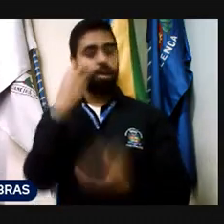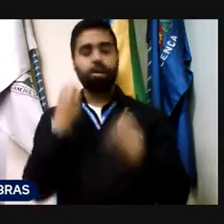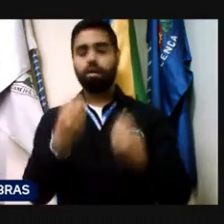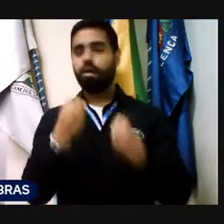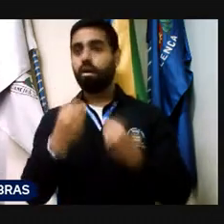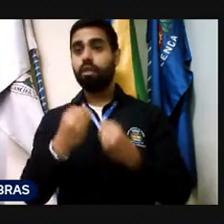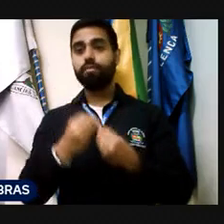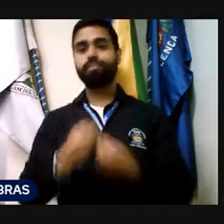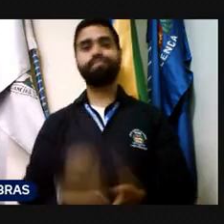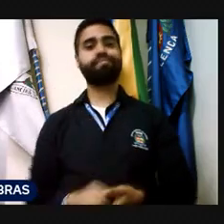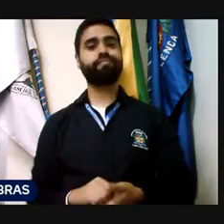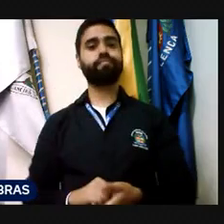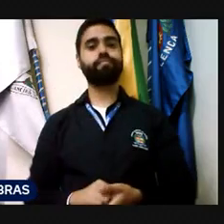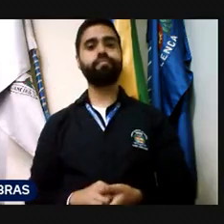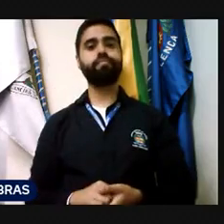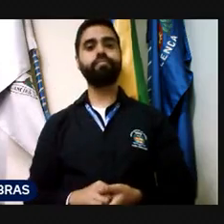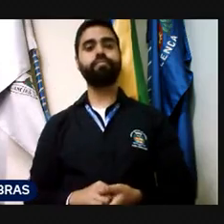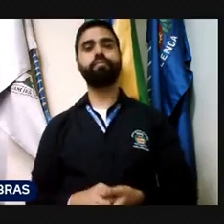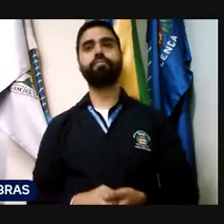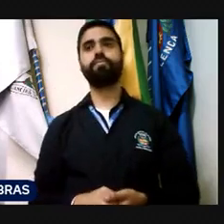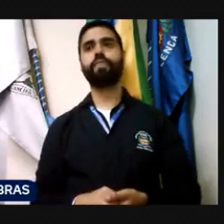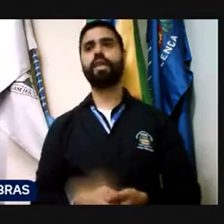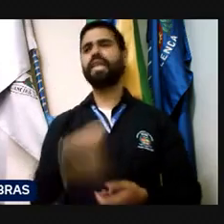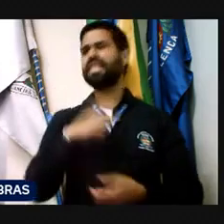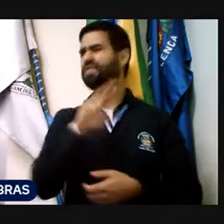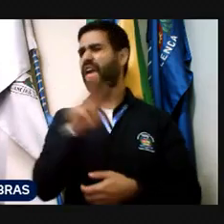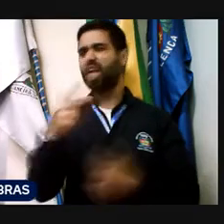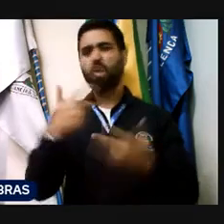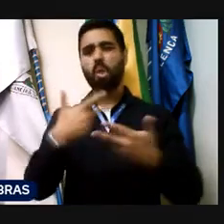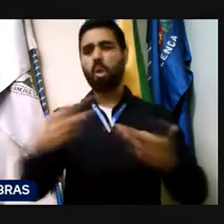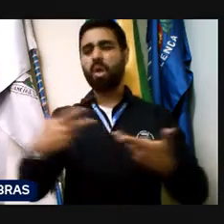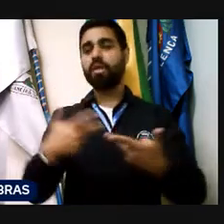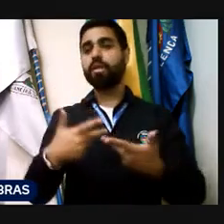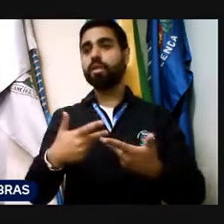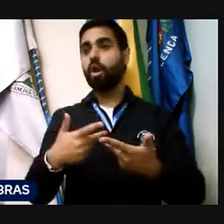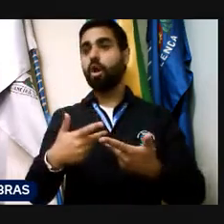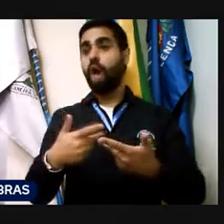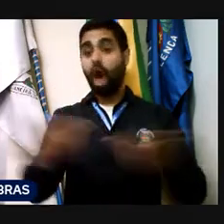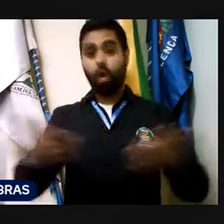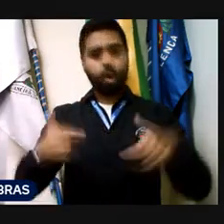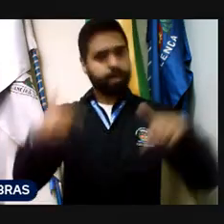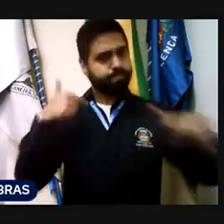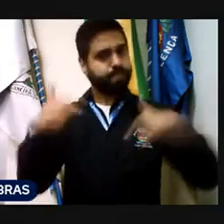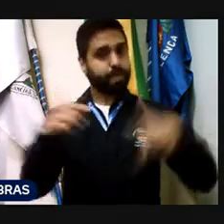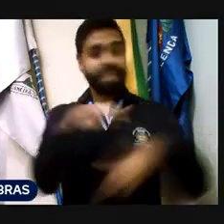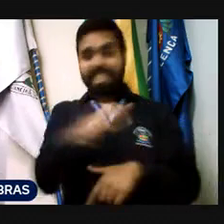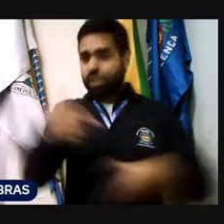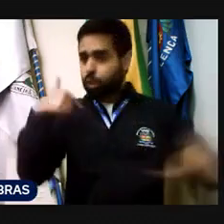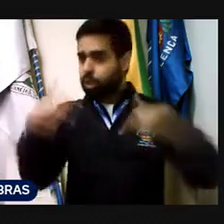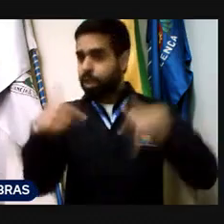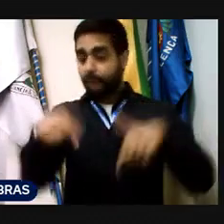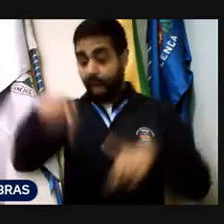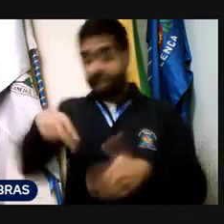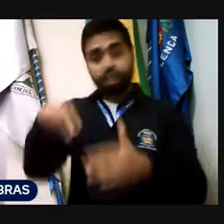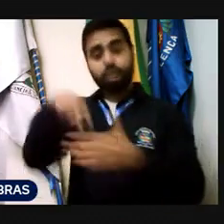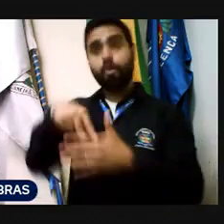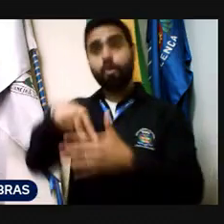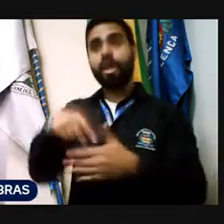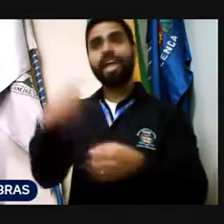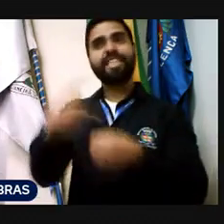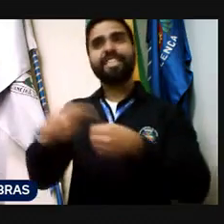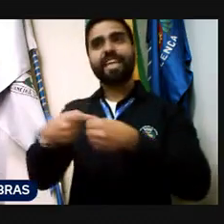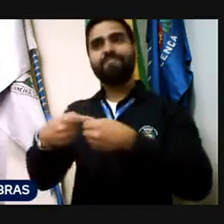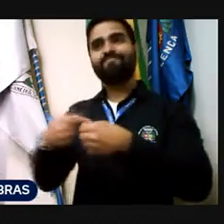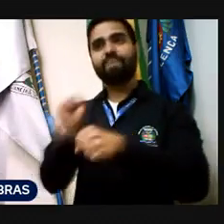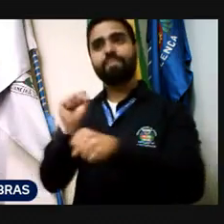São Francisco. Então, minha gente, é luta. Se não for luta nessa tribuna, a cidade não vai